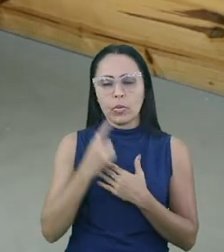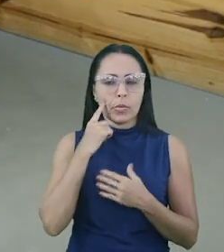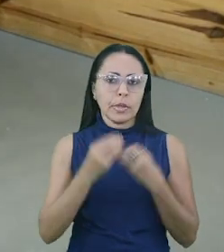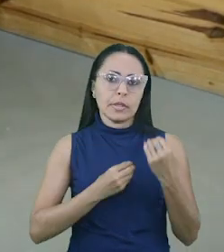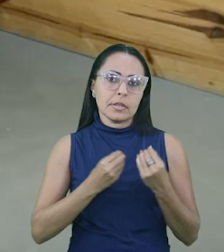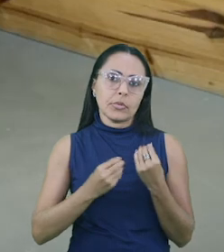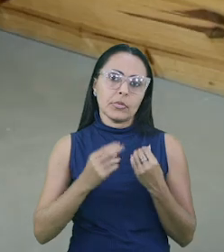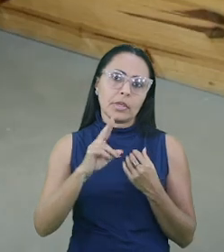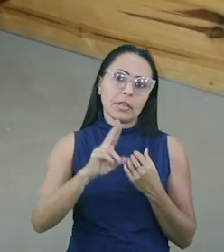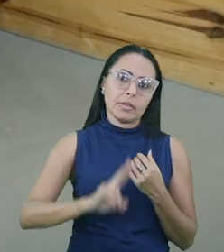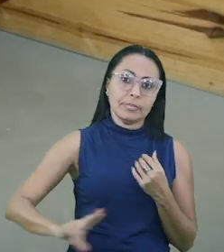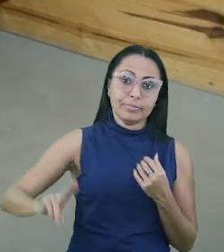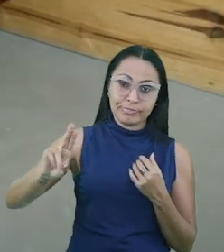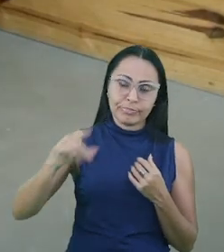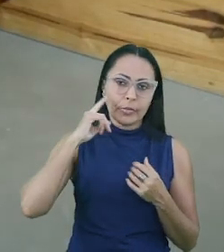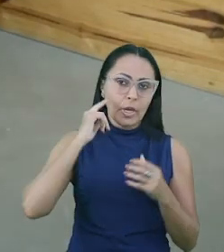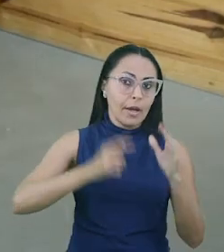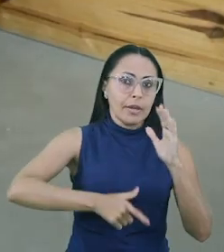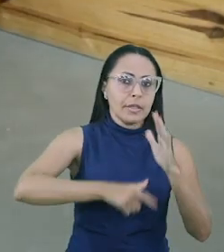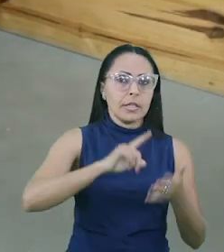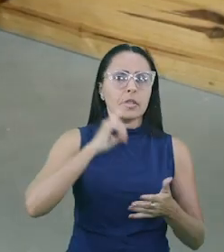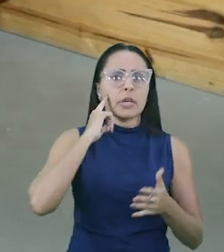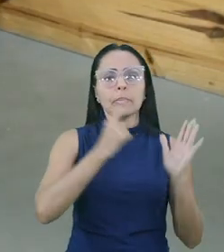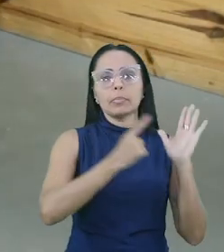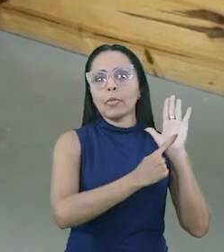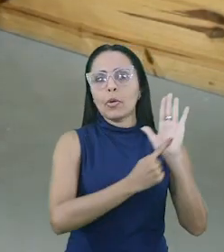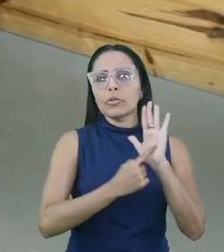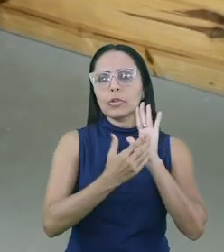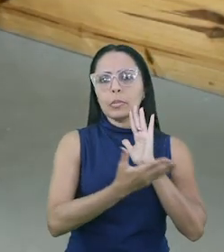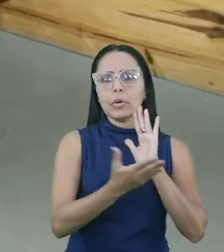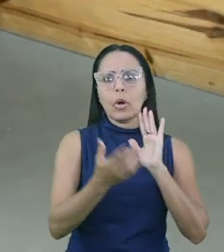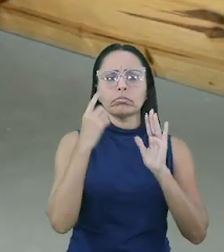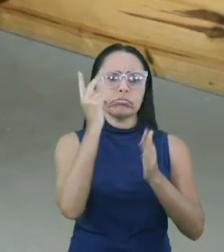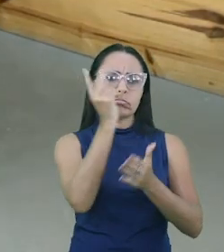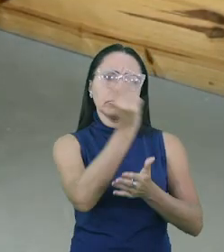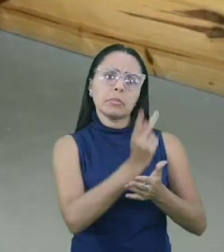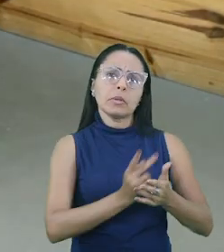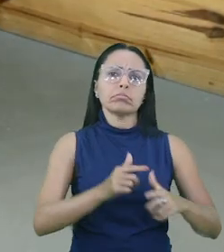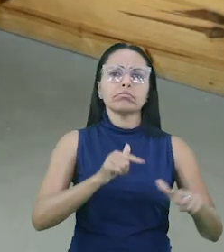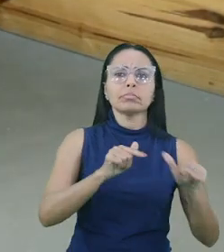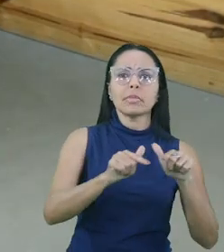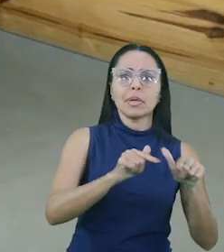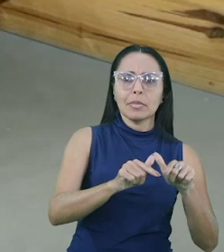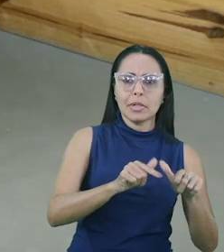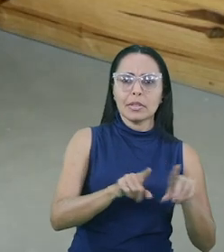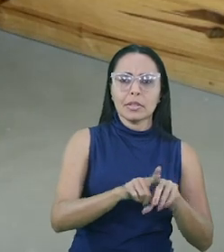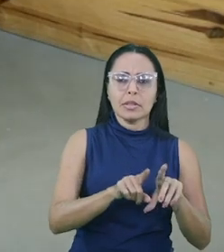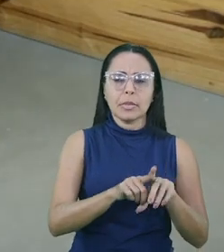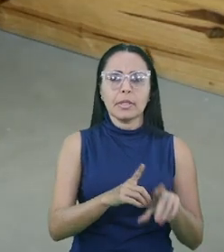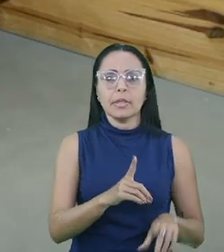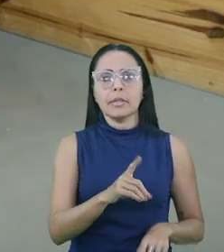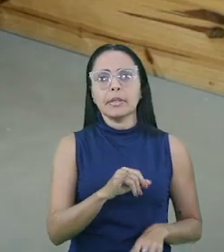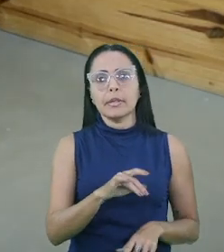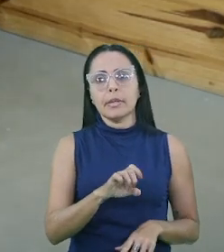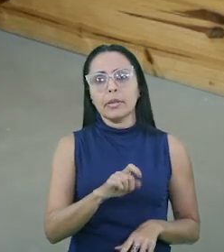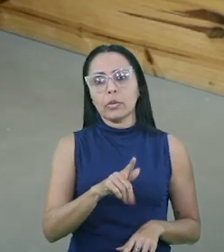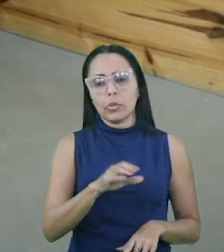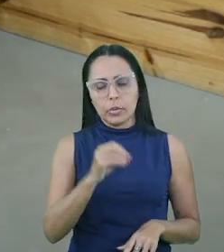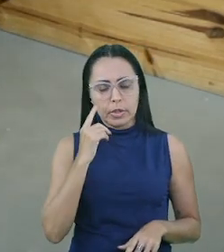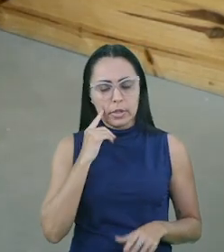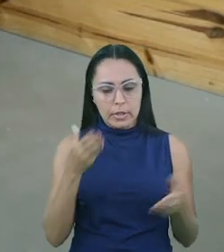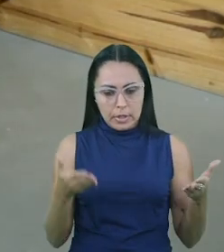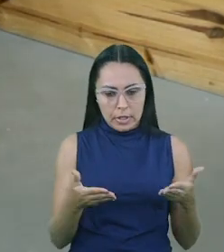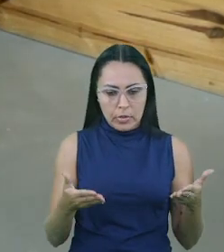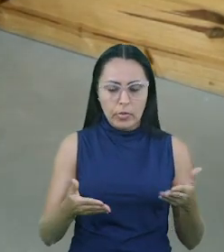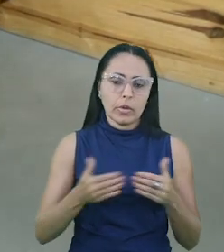utilizados. E antes disso, eu queria mostrar para vocês algumas imagens de alguns trabalhos de Diego, porque ele falou, né, que